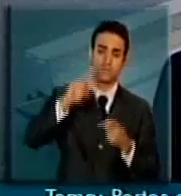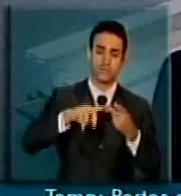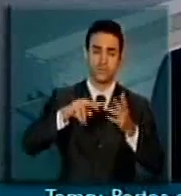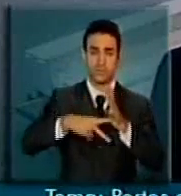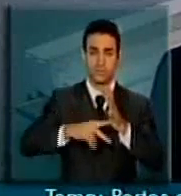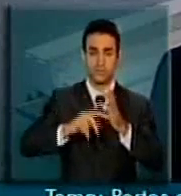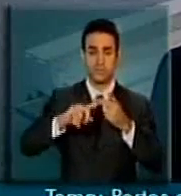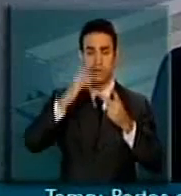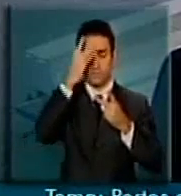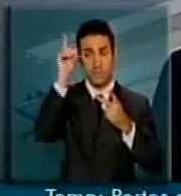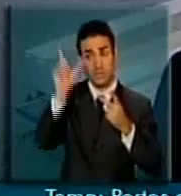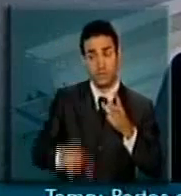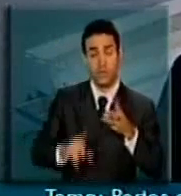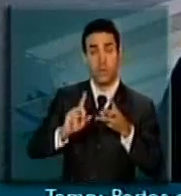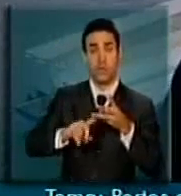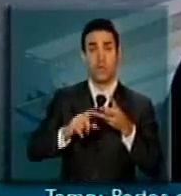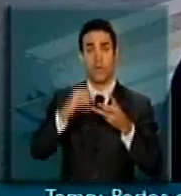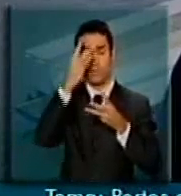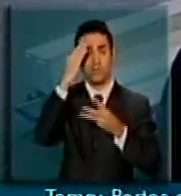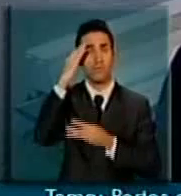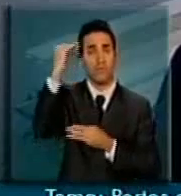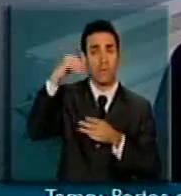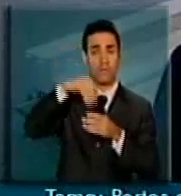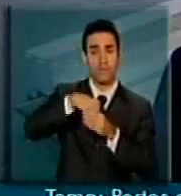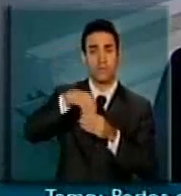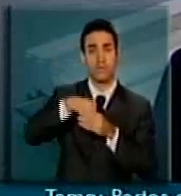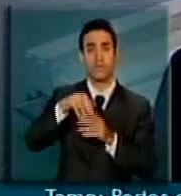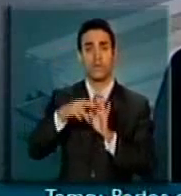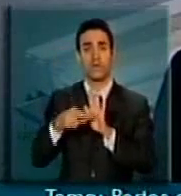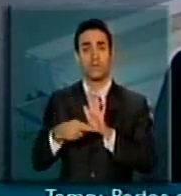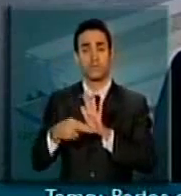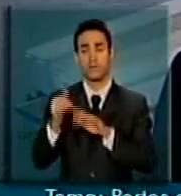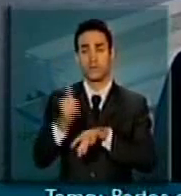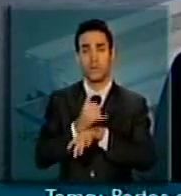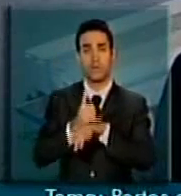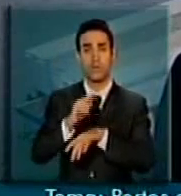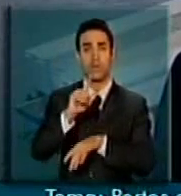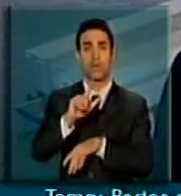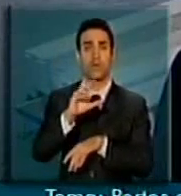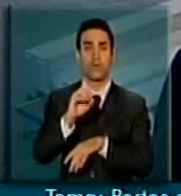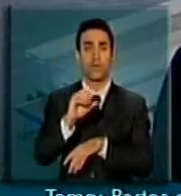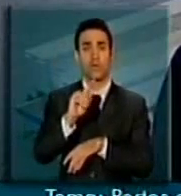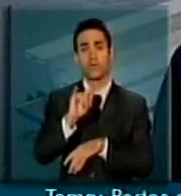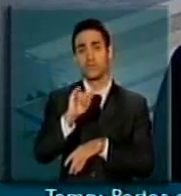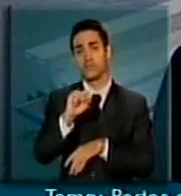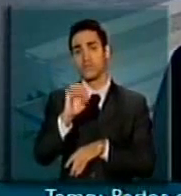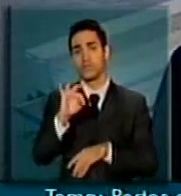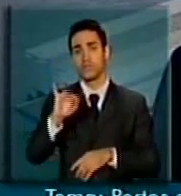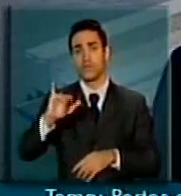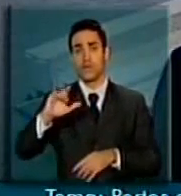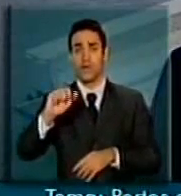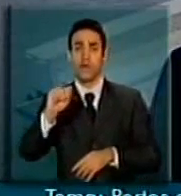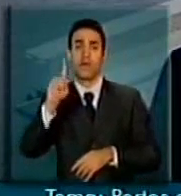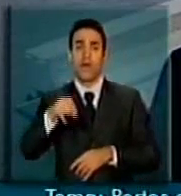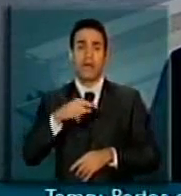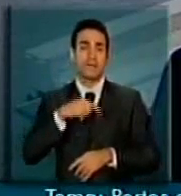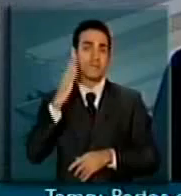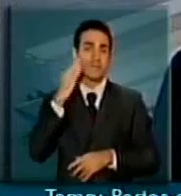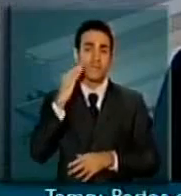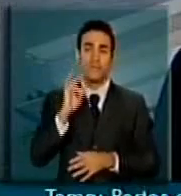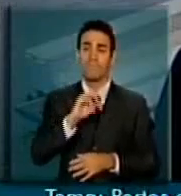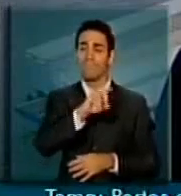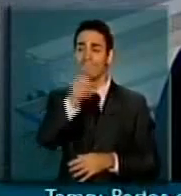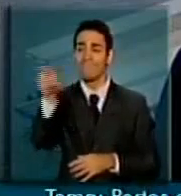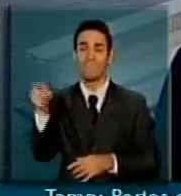usuários de serviços, especialistas em regulamentação e logística. É a personificação dos anseios de toda a